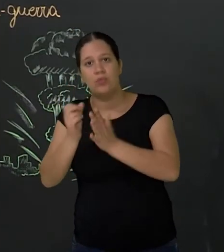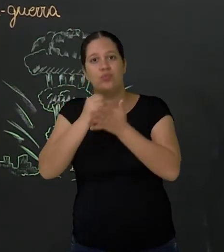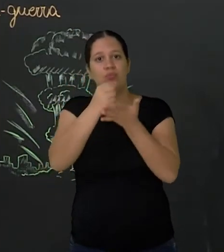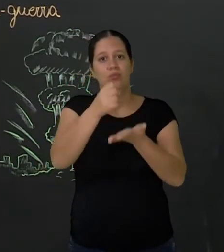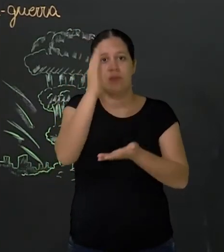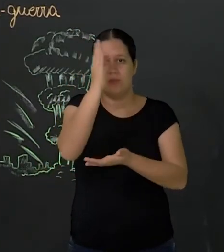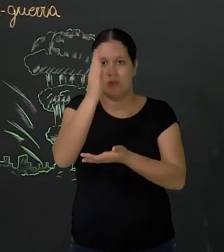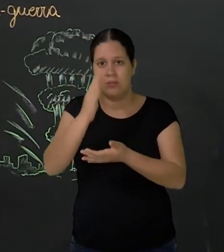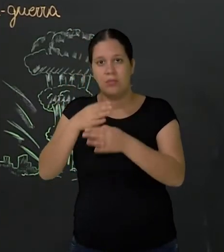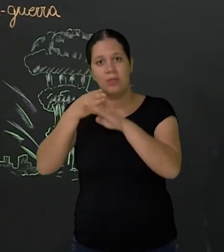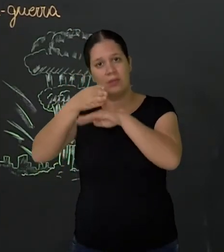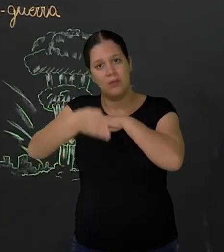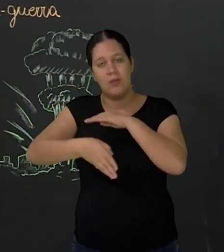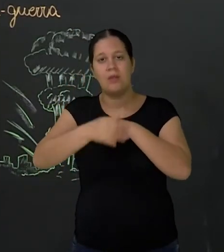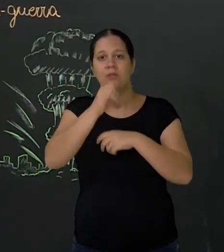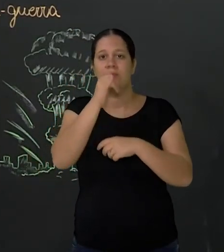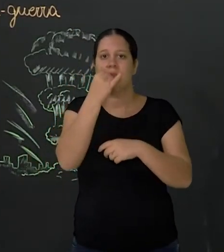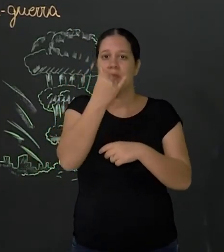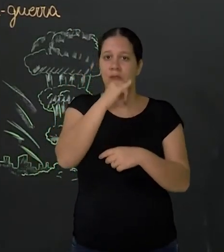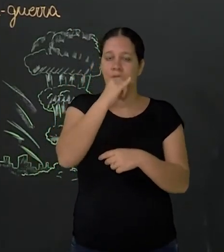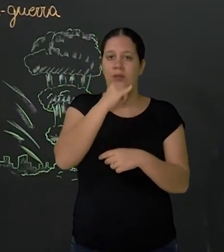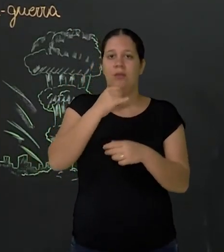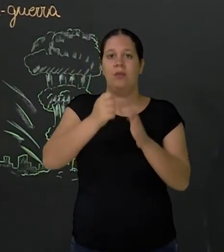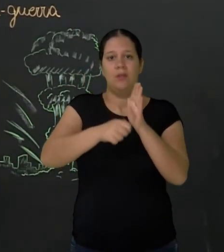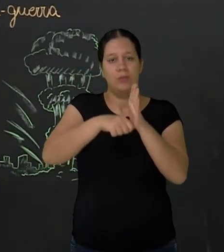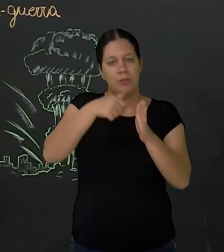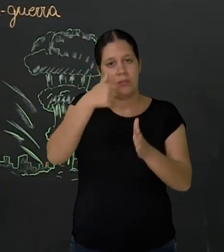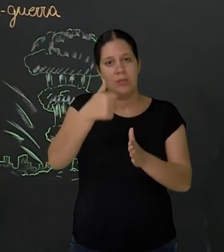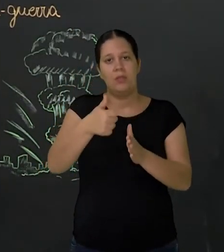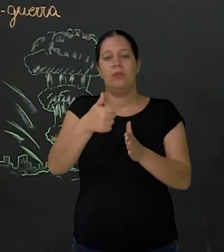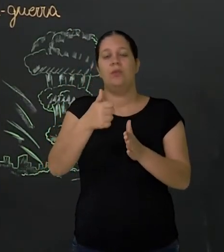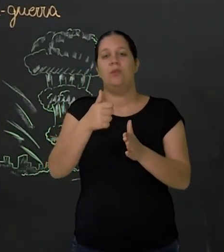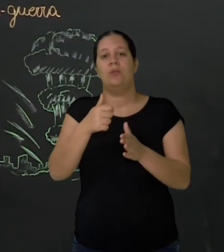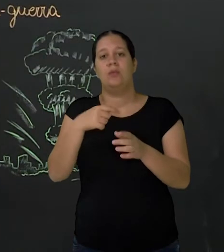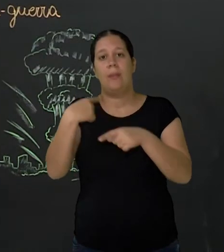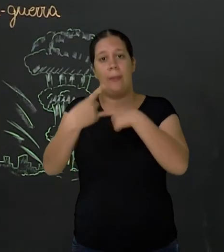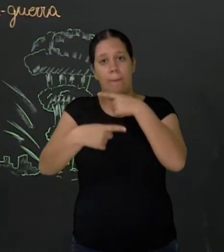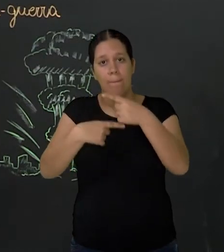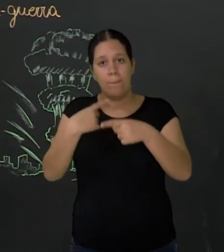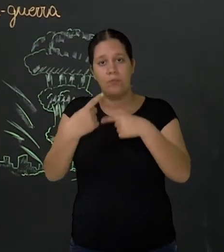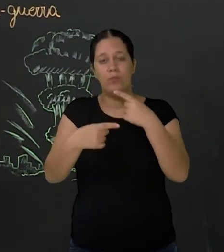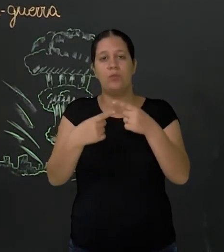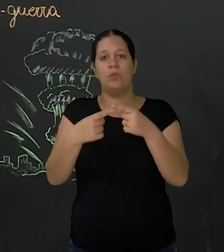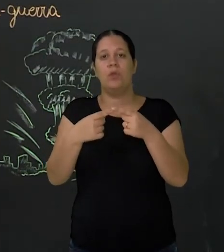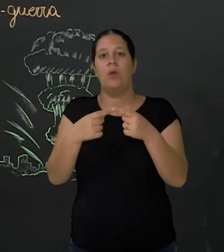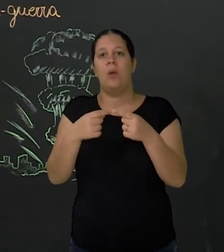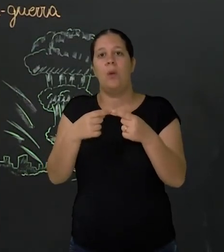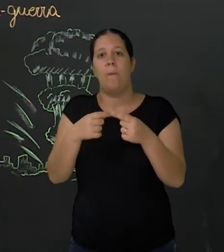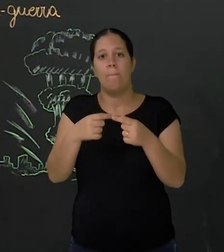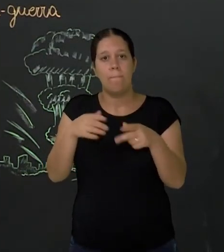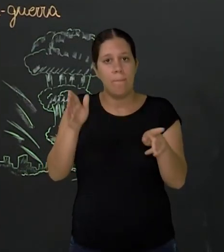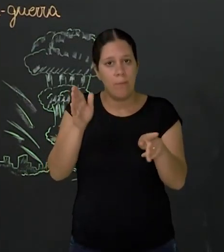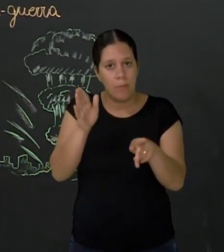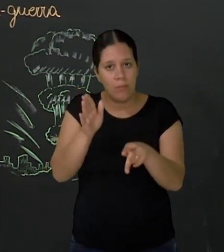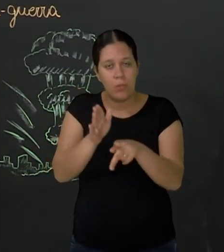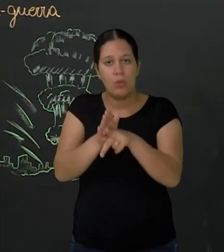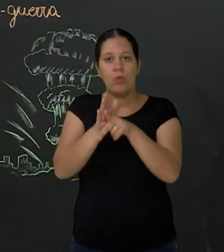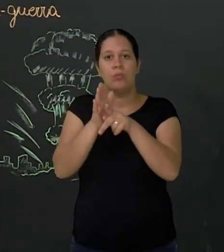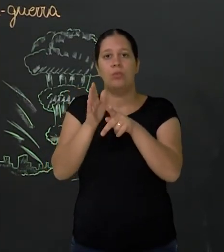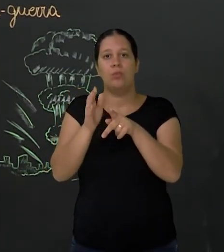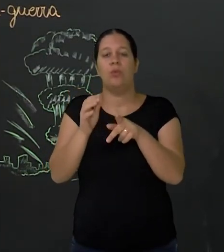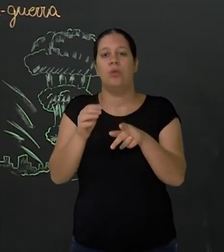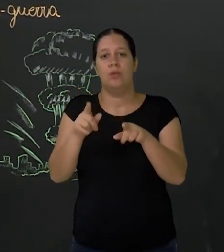ajuda do Brasil, os aliados entraram pela Itália, o Mussolini foi o primeiro a ser derrotado. Na sequência, o próprio Hitler